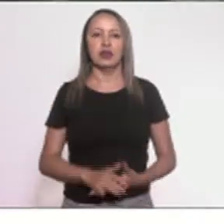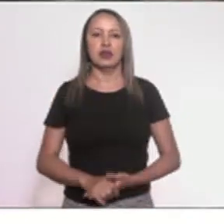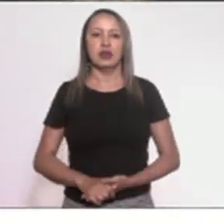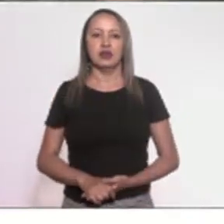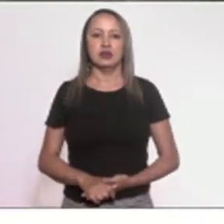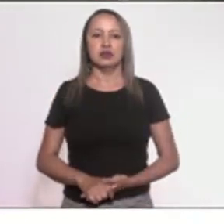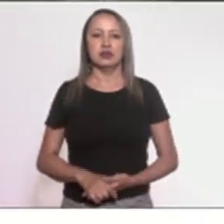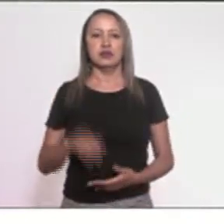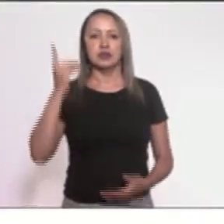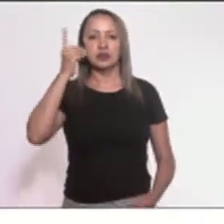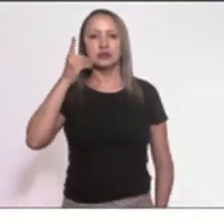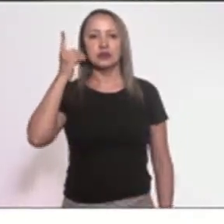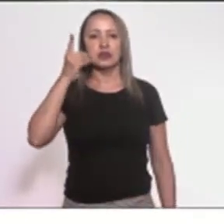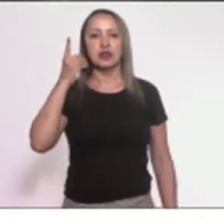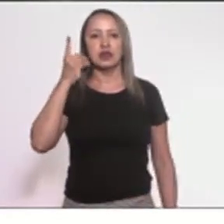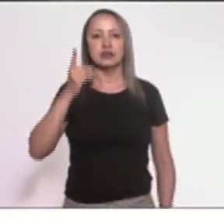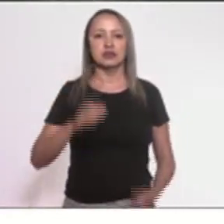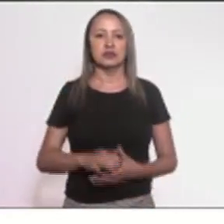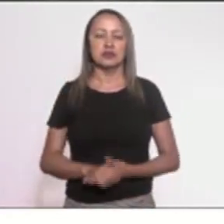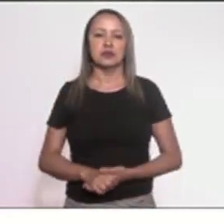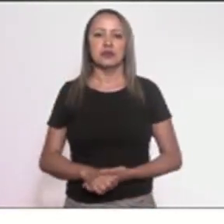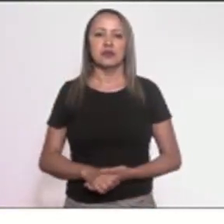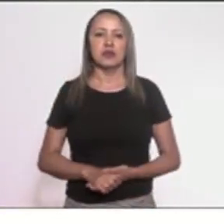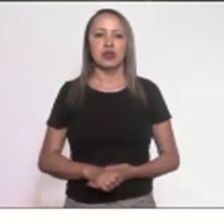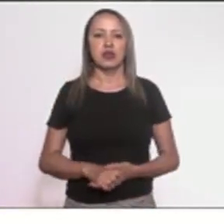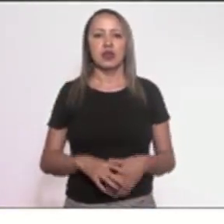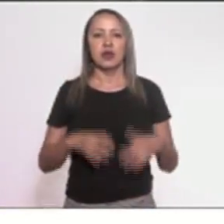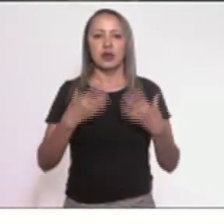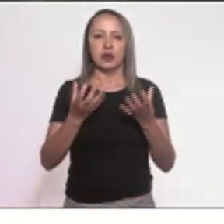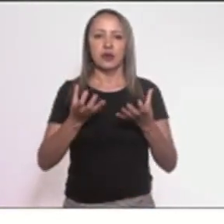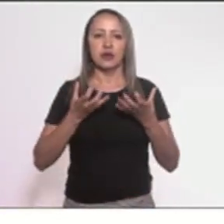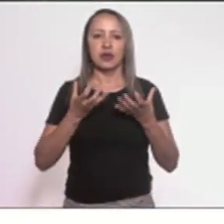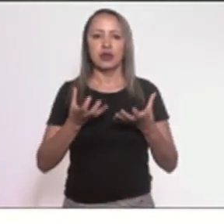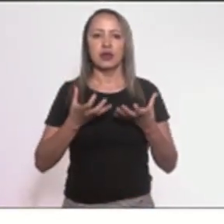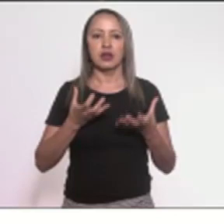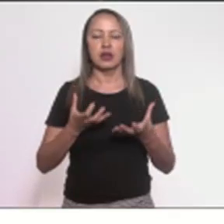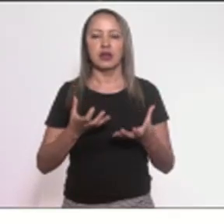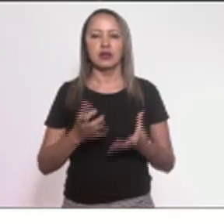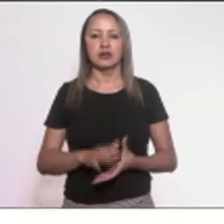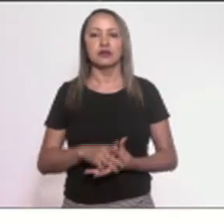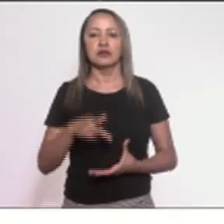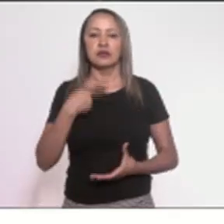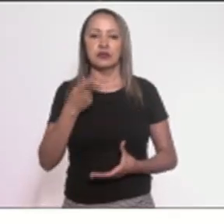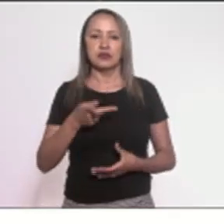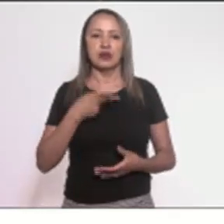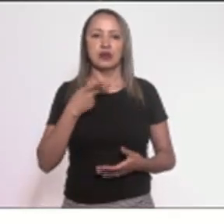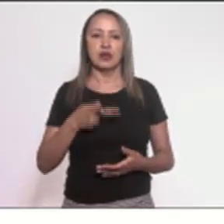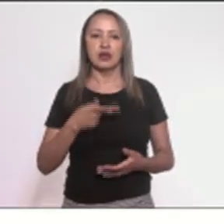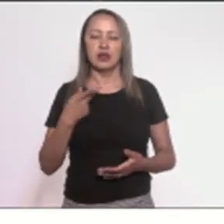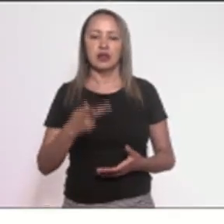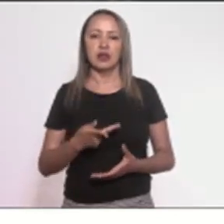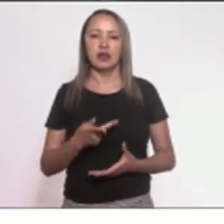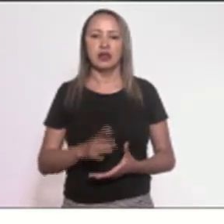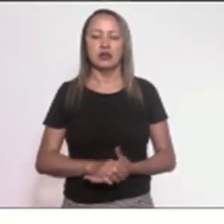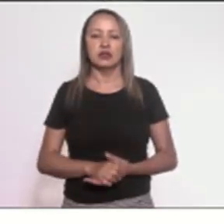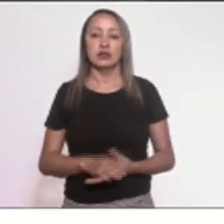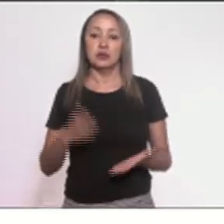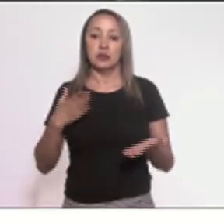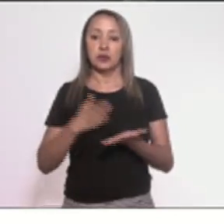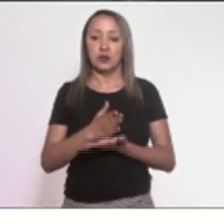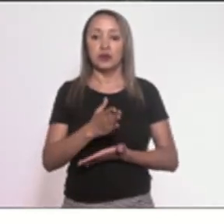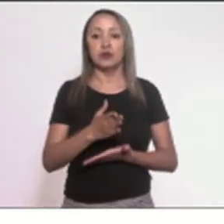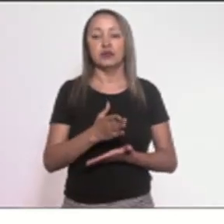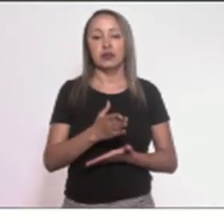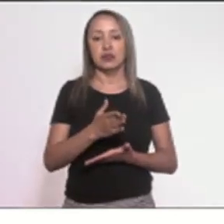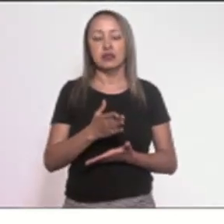novos deputados e deputadas. Eu queria chamar a atenção aqui para um assunto muito sério, que é a aprovação de contas do governo do ano